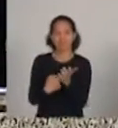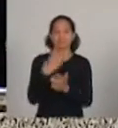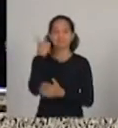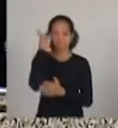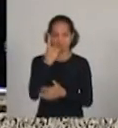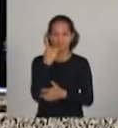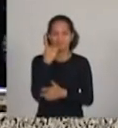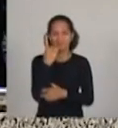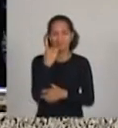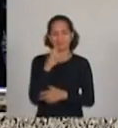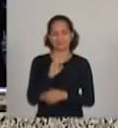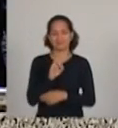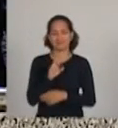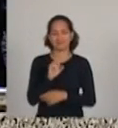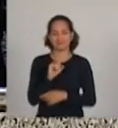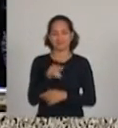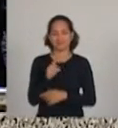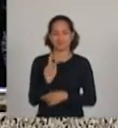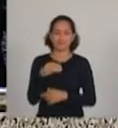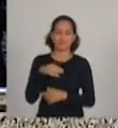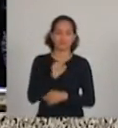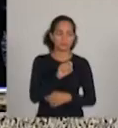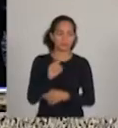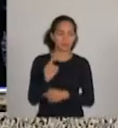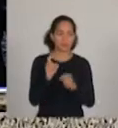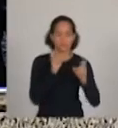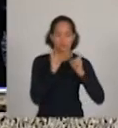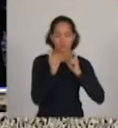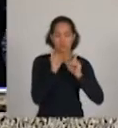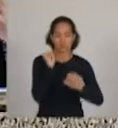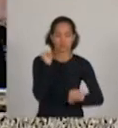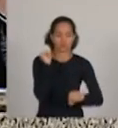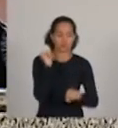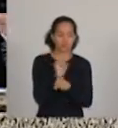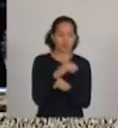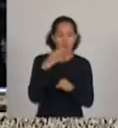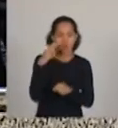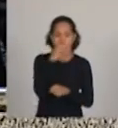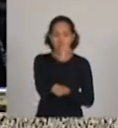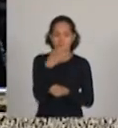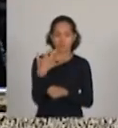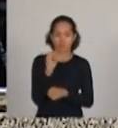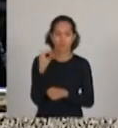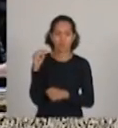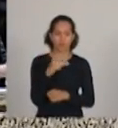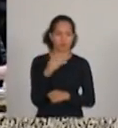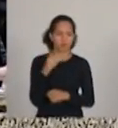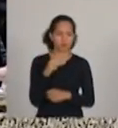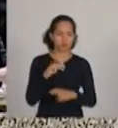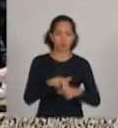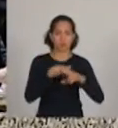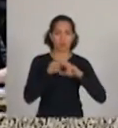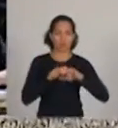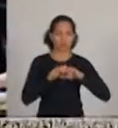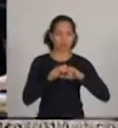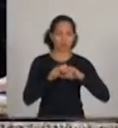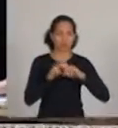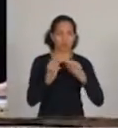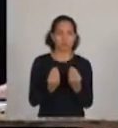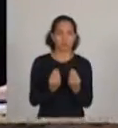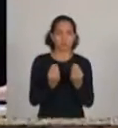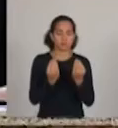amigo Eric Musso, nós vamos suspender a sessão durante rapidamente 10 minutos para a entrega